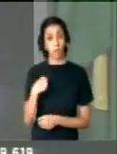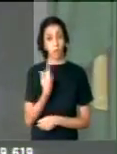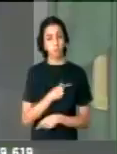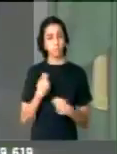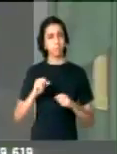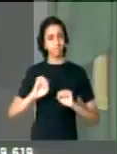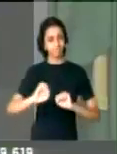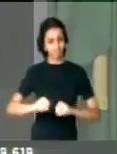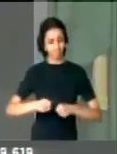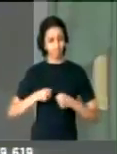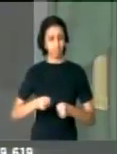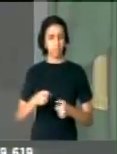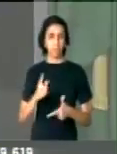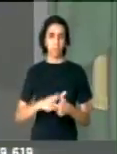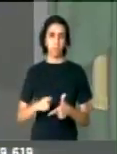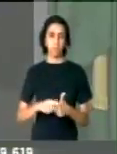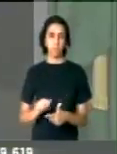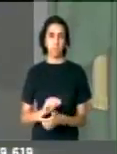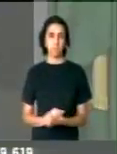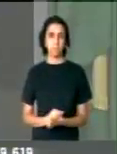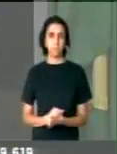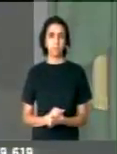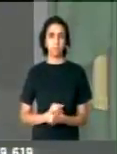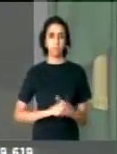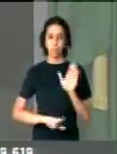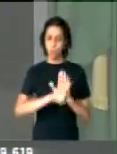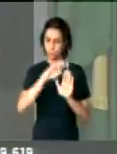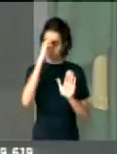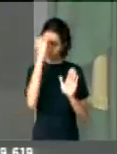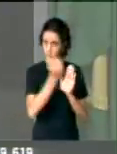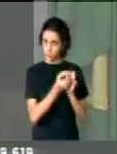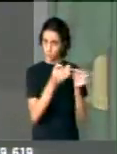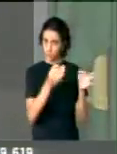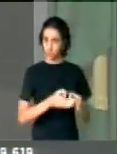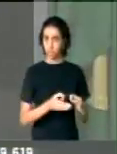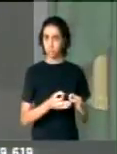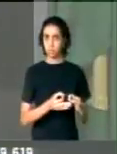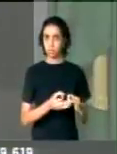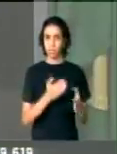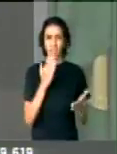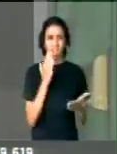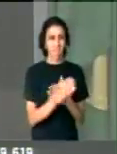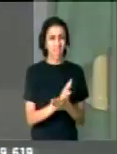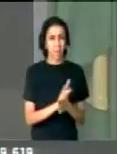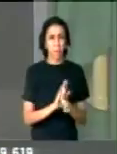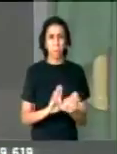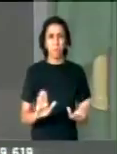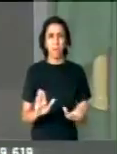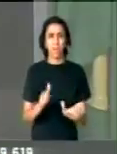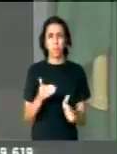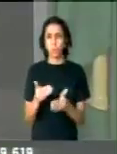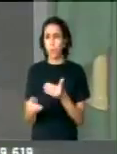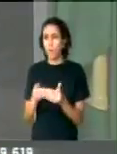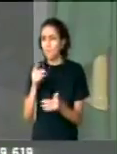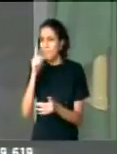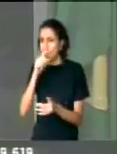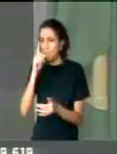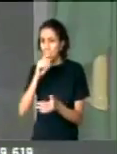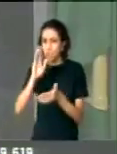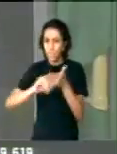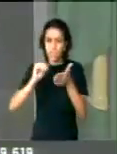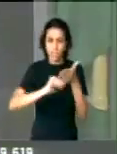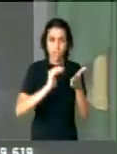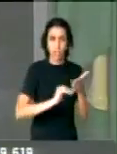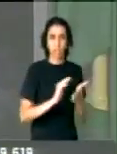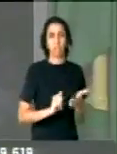esse problema com a legislação adequada para fechar qualquer brecha, qualquer espaço para que aqueles